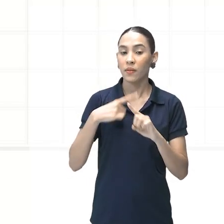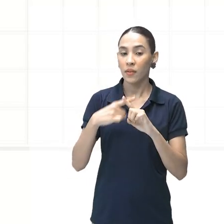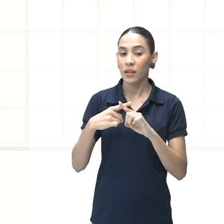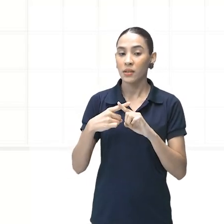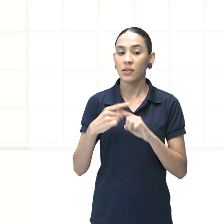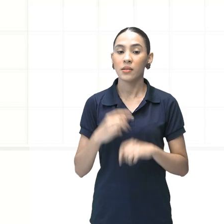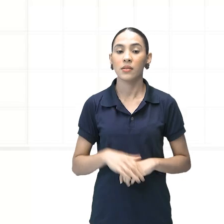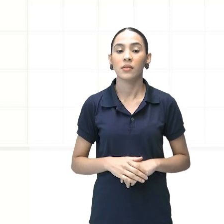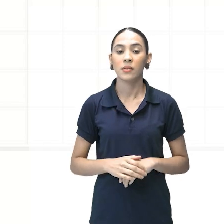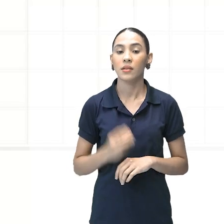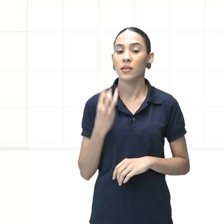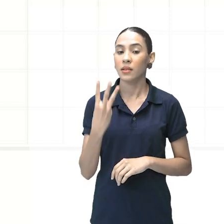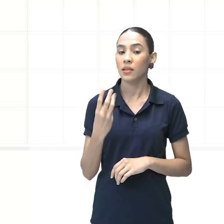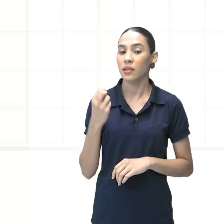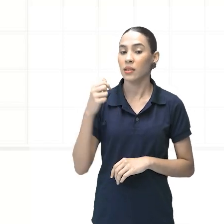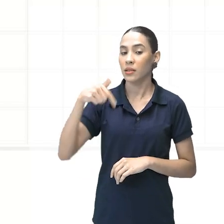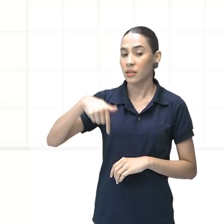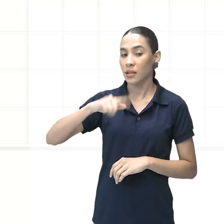vezes